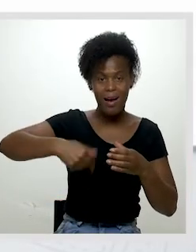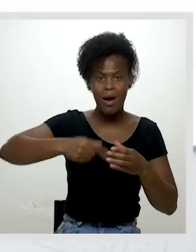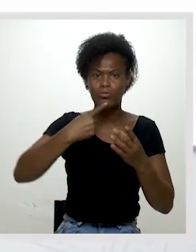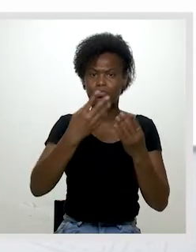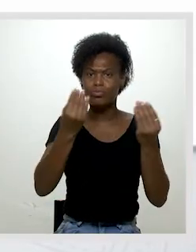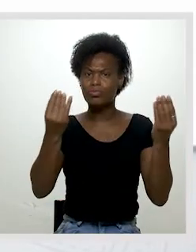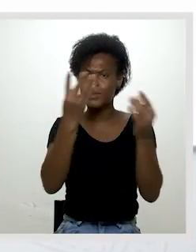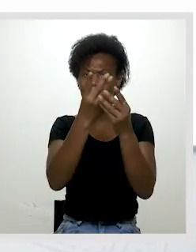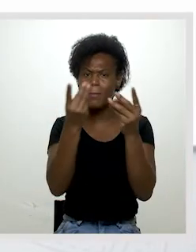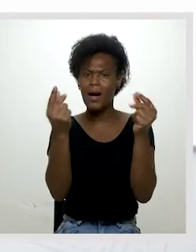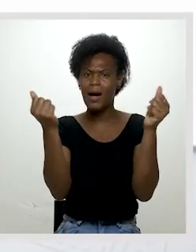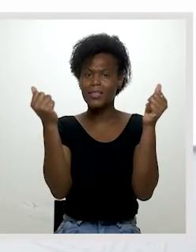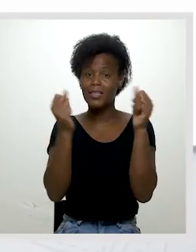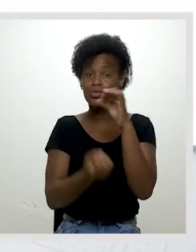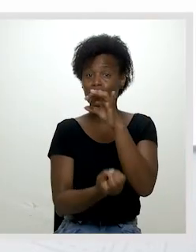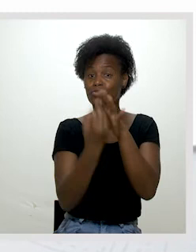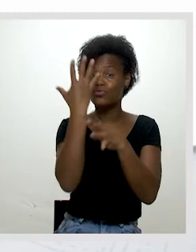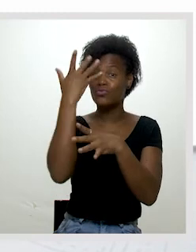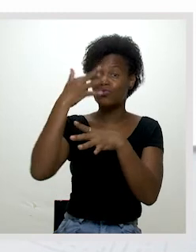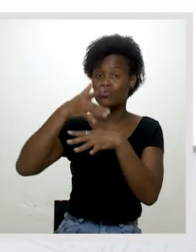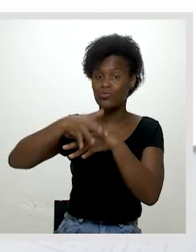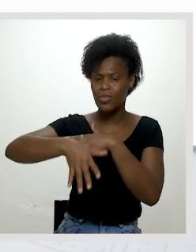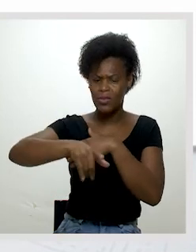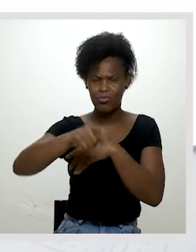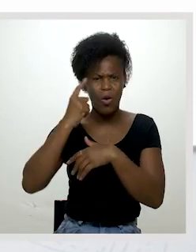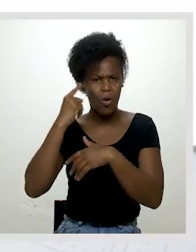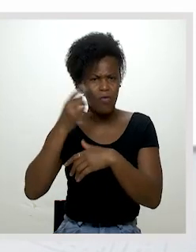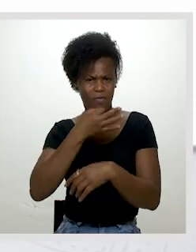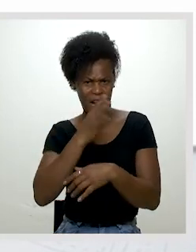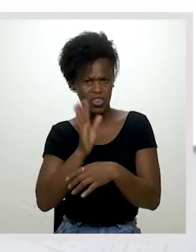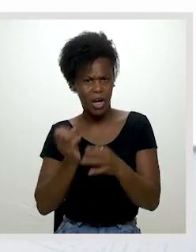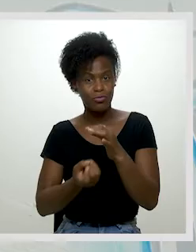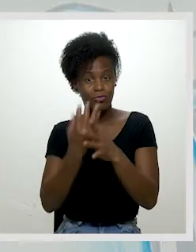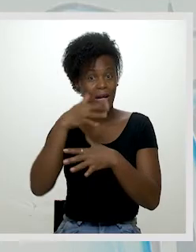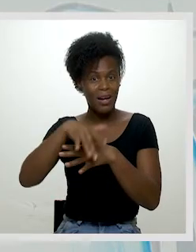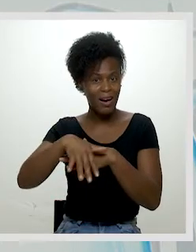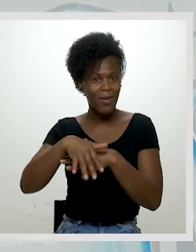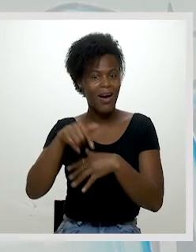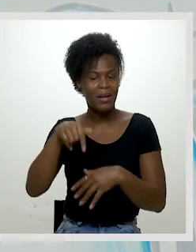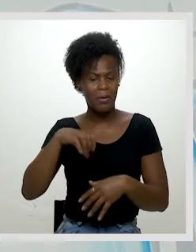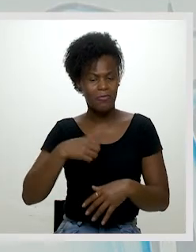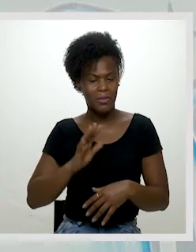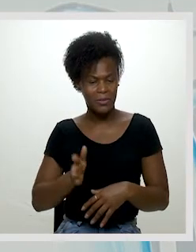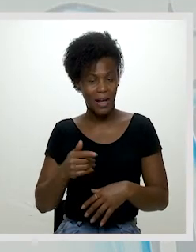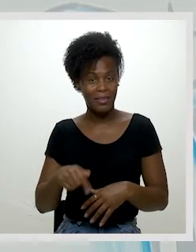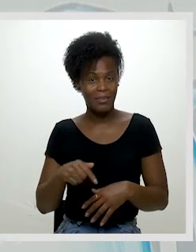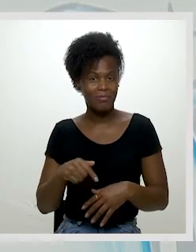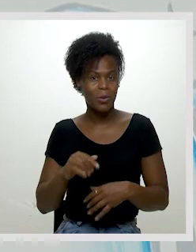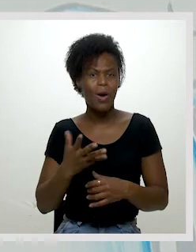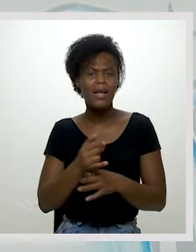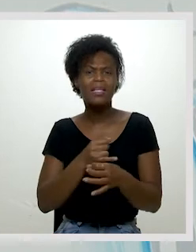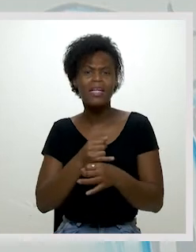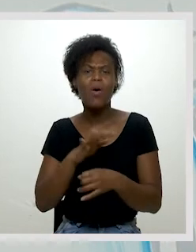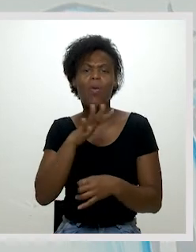saem muitos materiais através dos vulcões. Já ouviram falar dos vulcões, não é? Inclusive temos em Cabo Verde, em qual ilha? Um